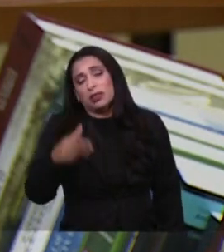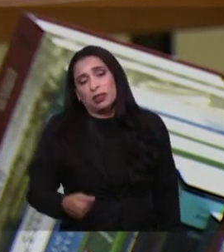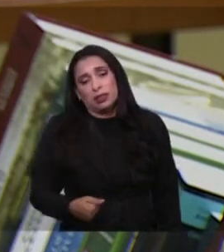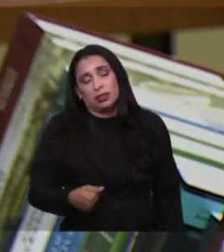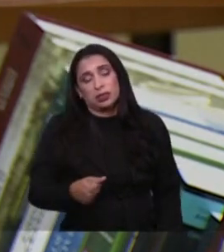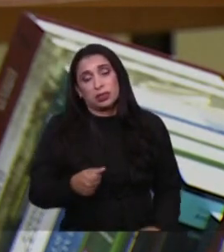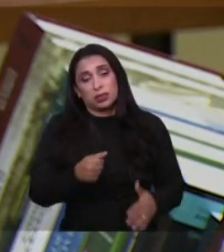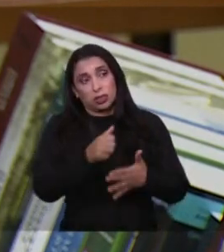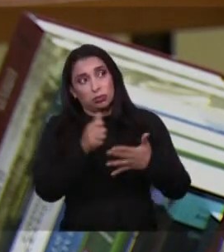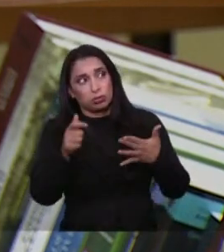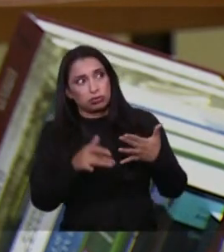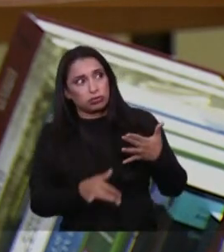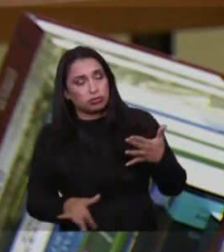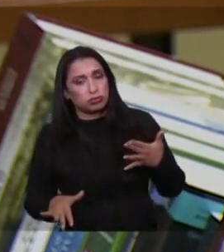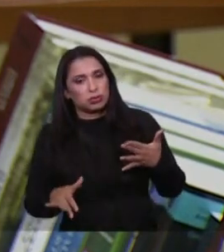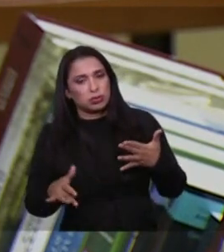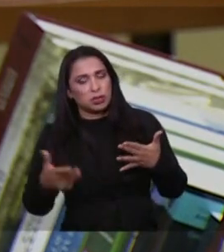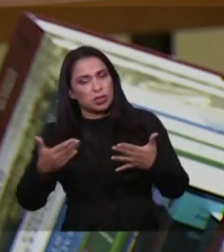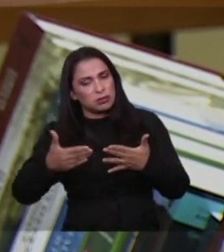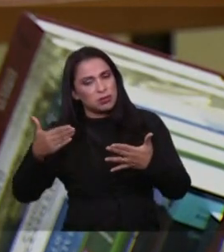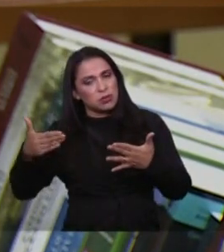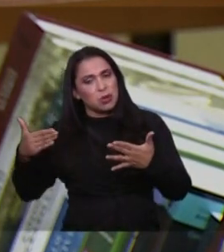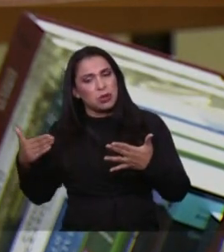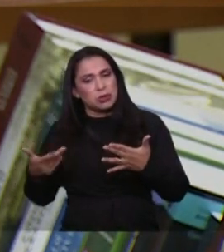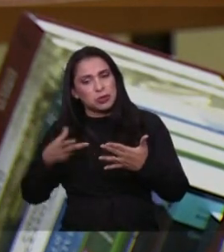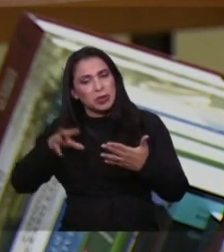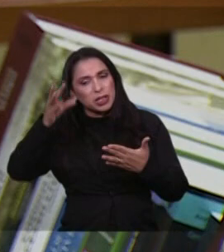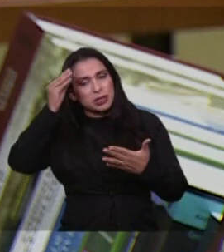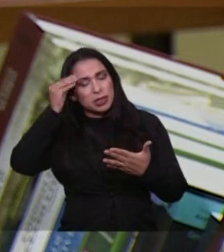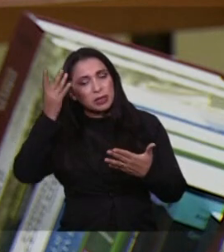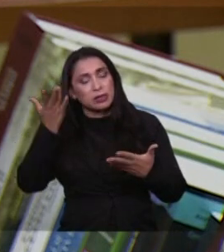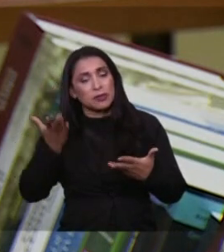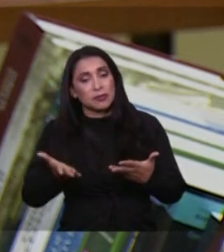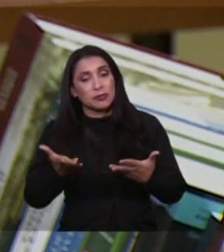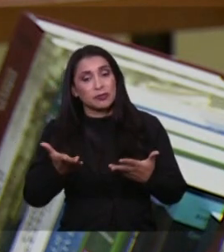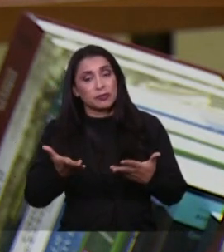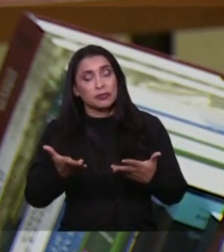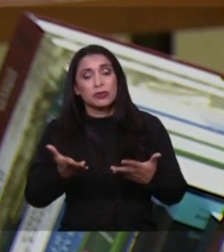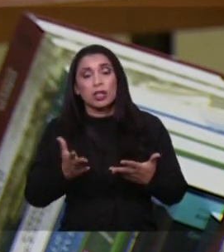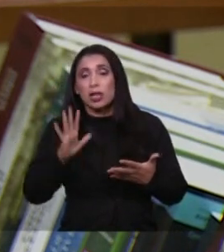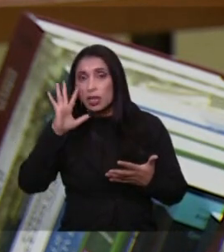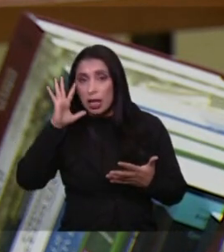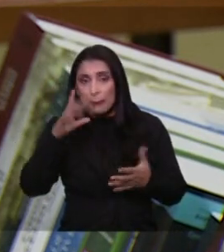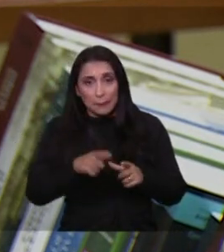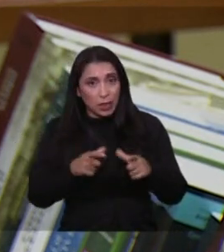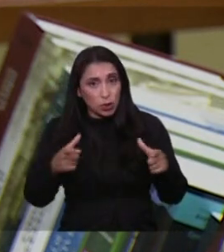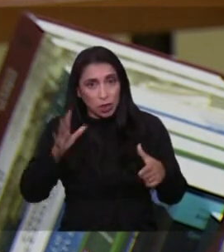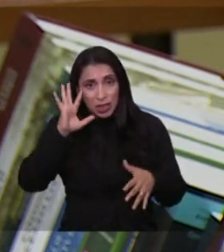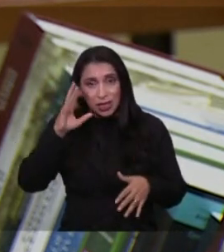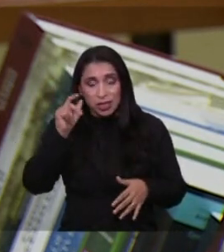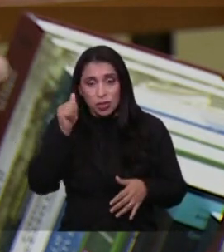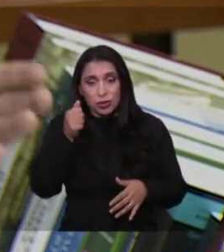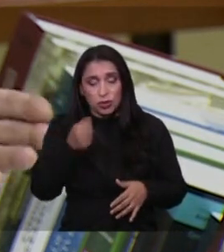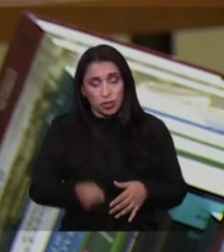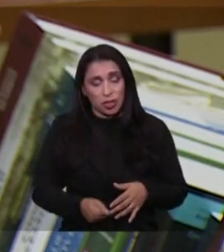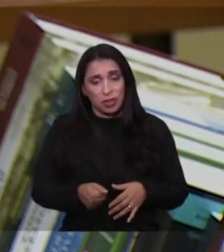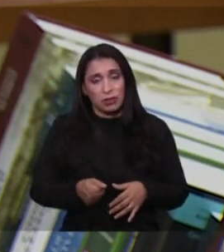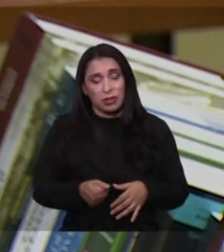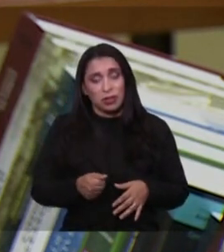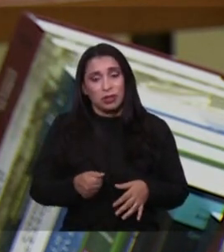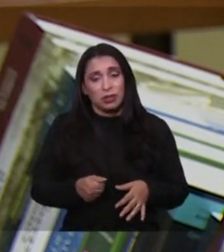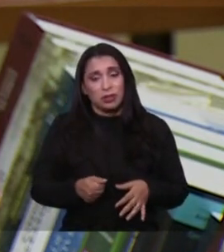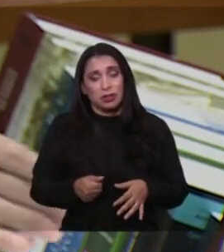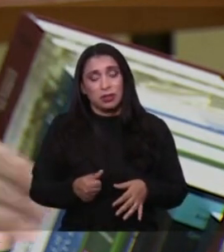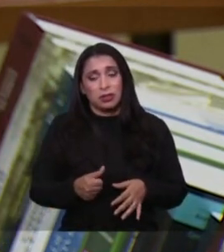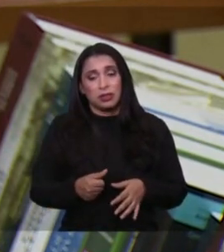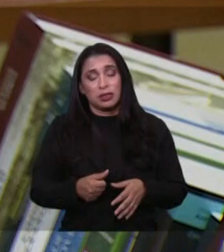jurisprudência. Restando obstado, foi decidido isso pela maioria, restando obstado o ajuizamento de ações